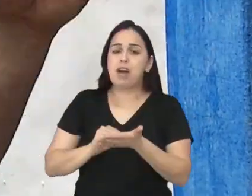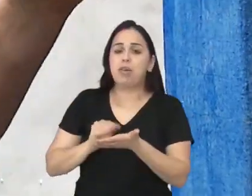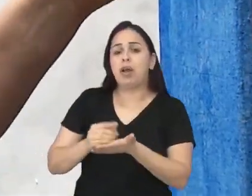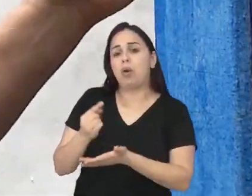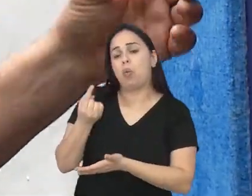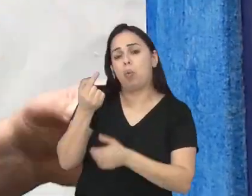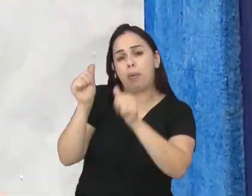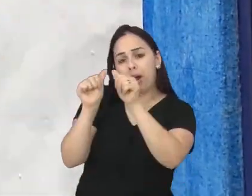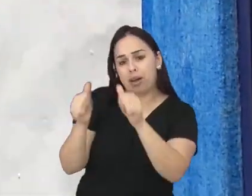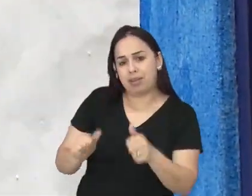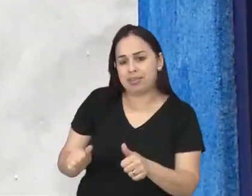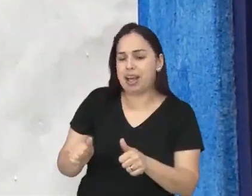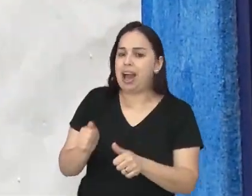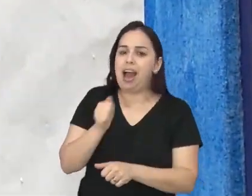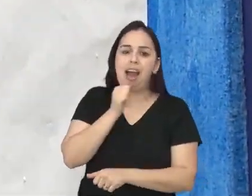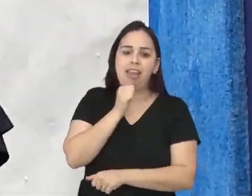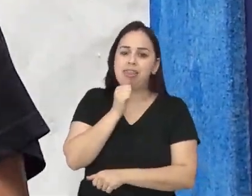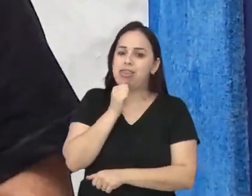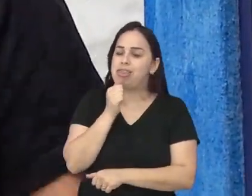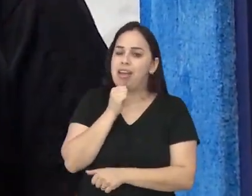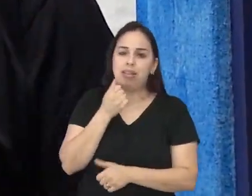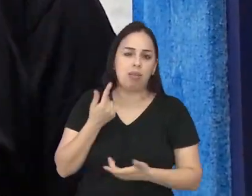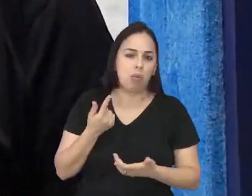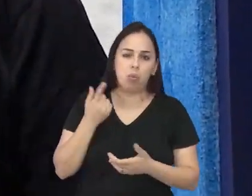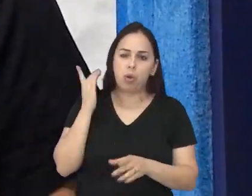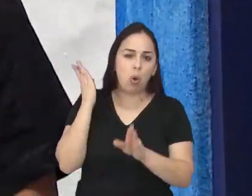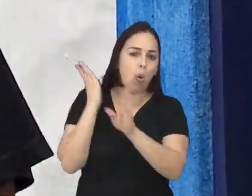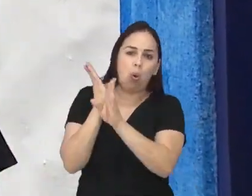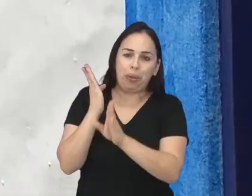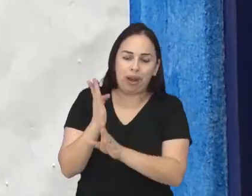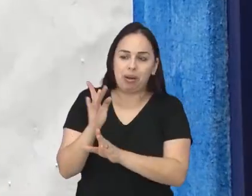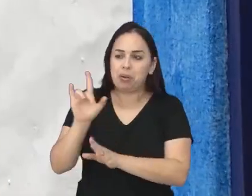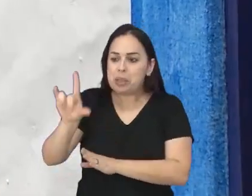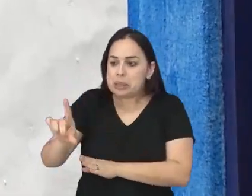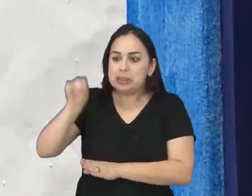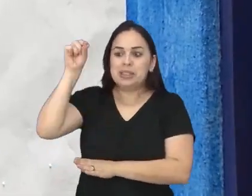ali uma imagem que ainda não apareceu, uma que a gente queira